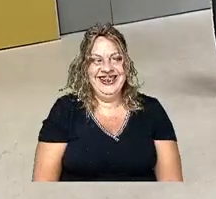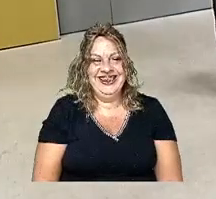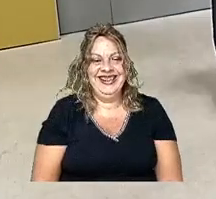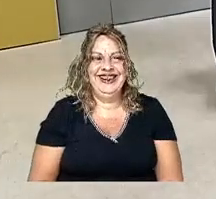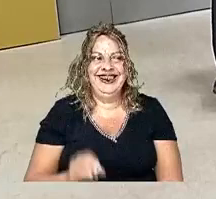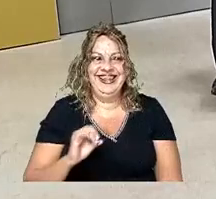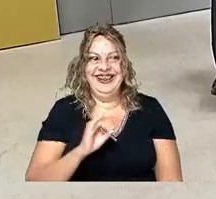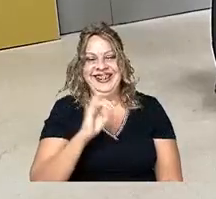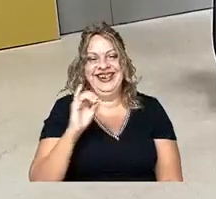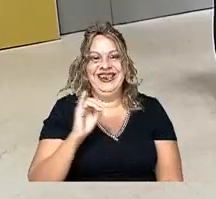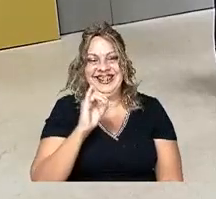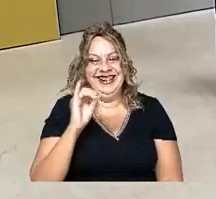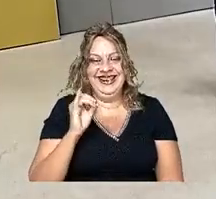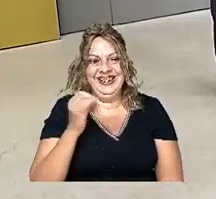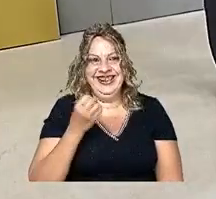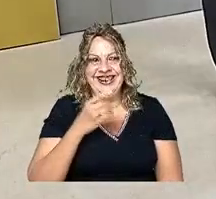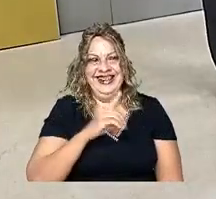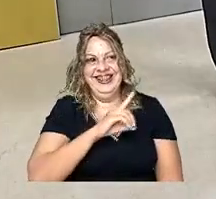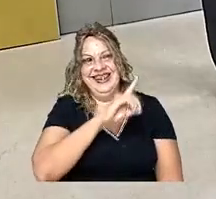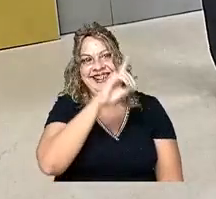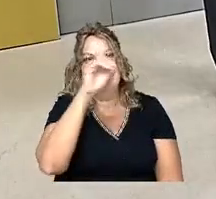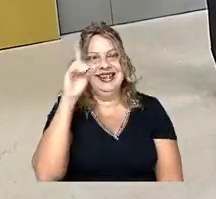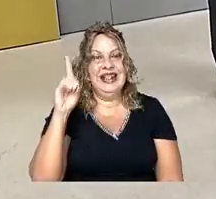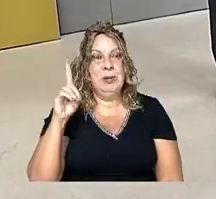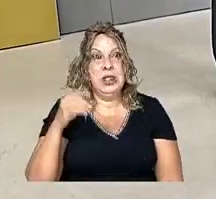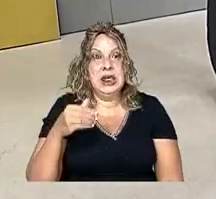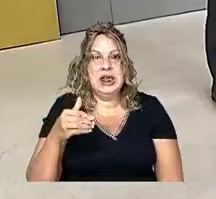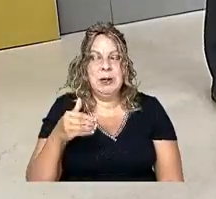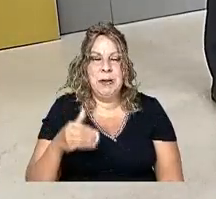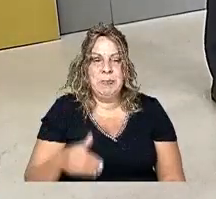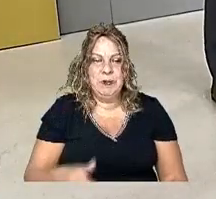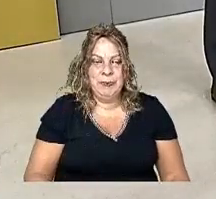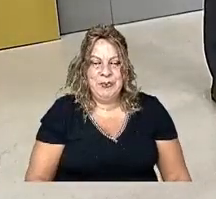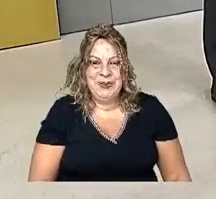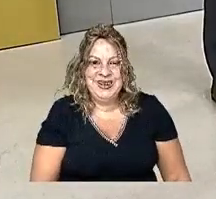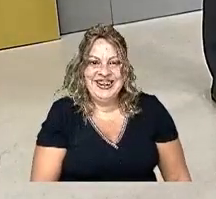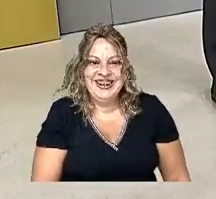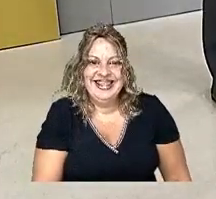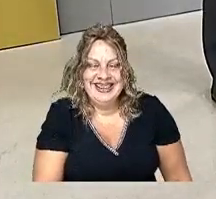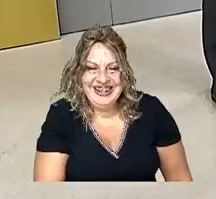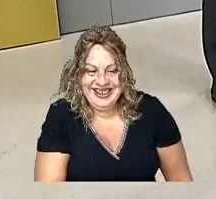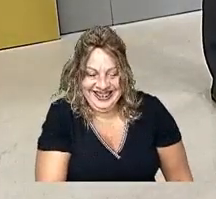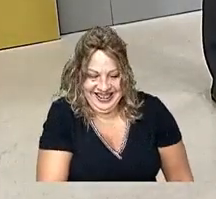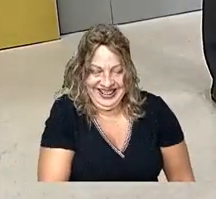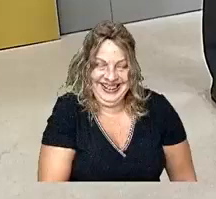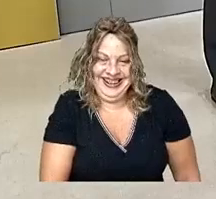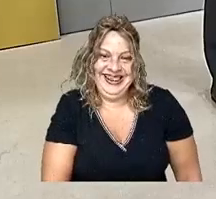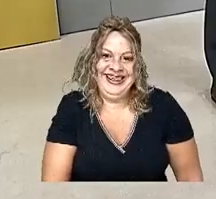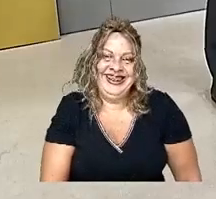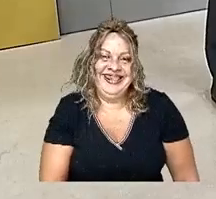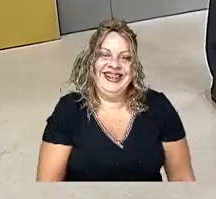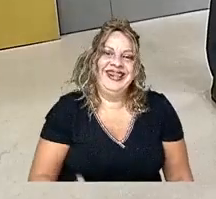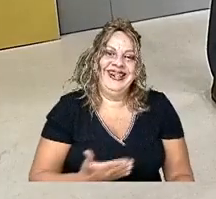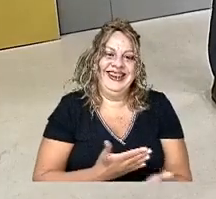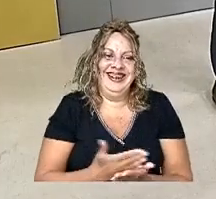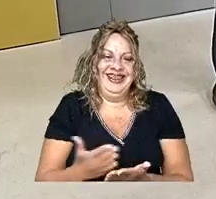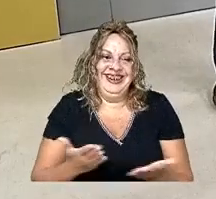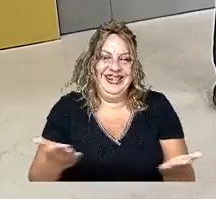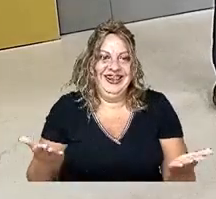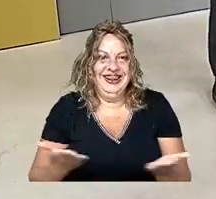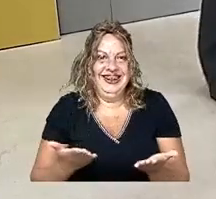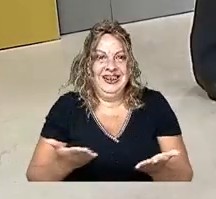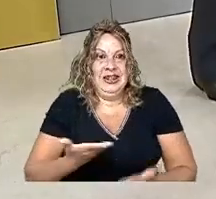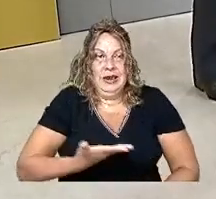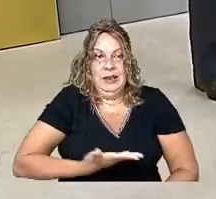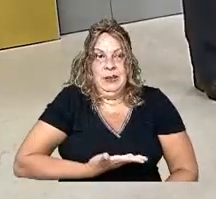Olá, olá, muito bom dia para você de casa. Estamos ao vivo com mais um Caju Cap. Muito